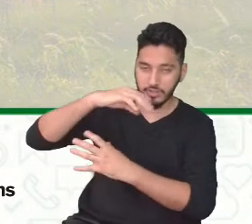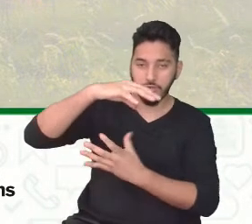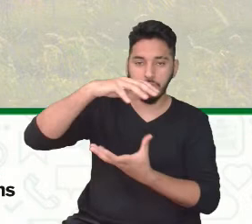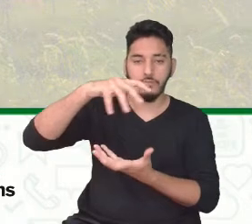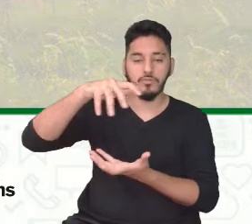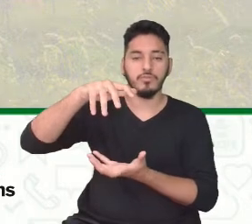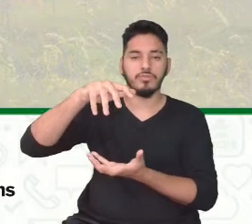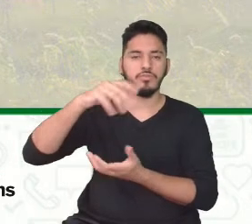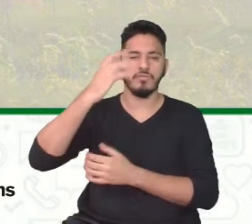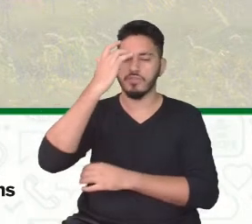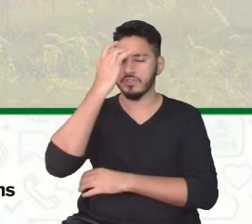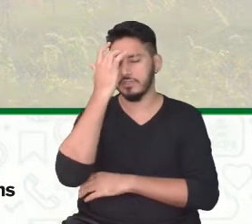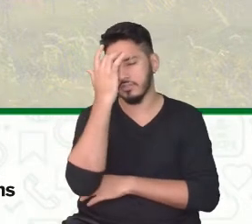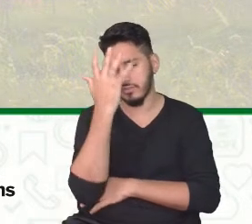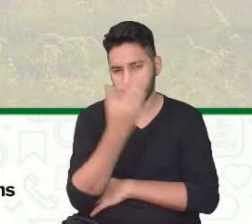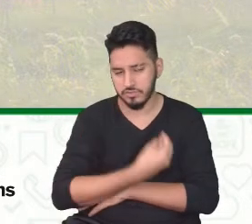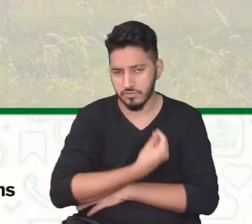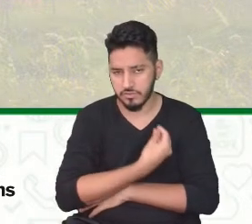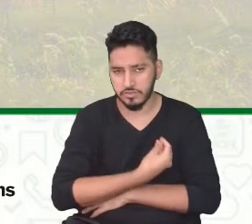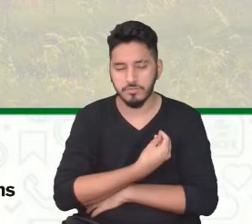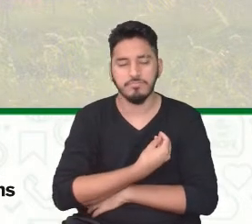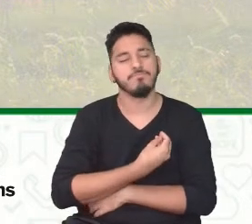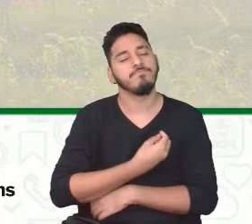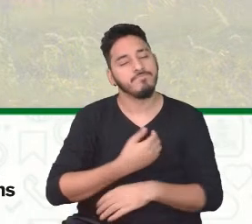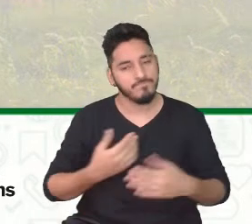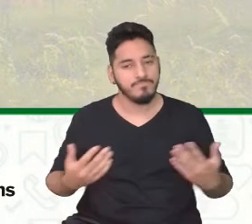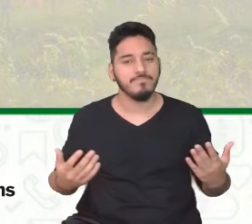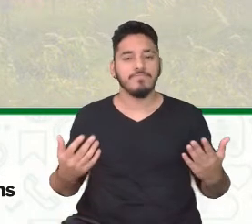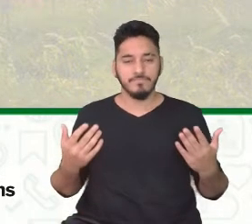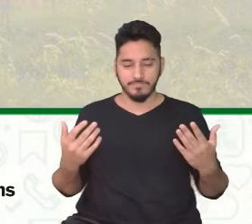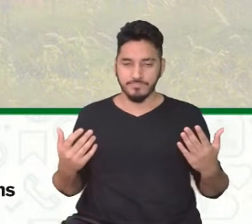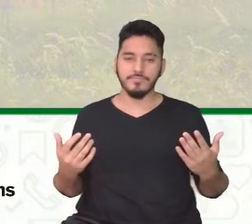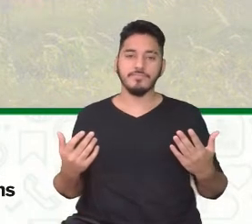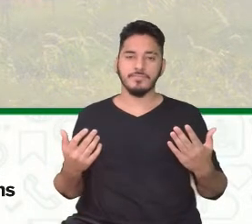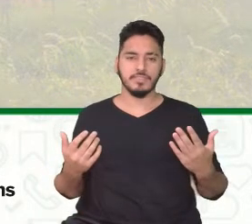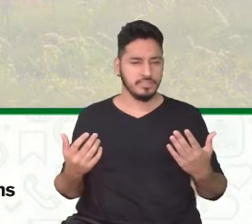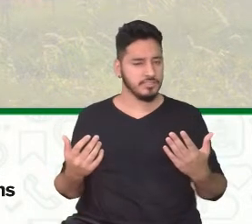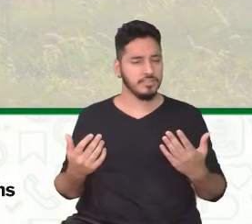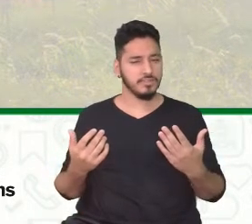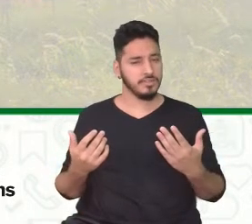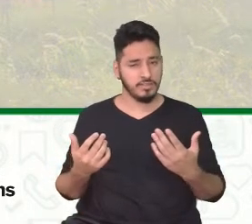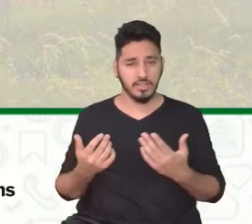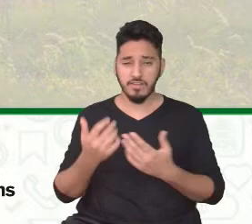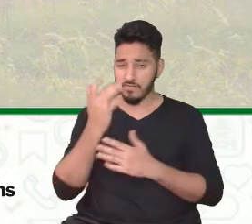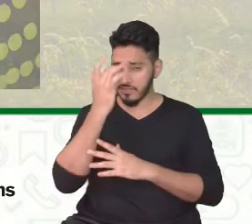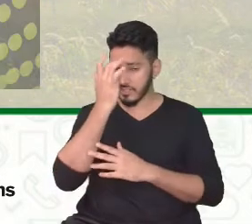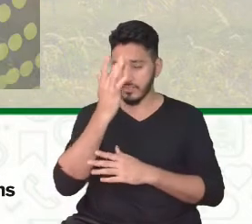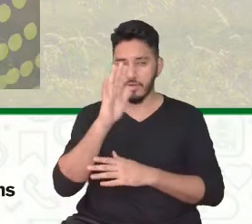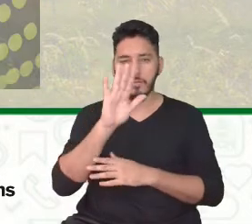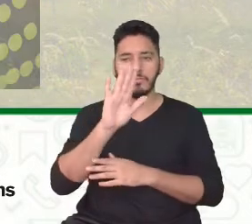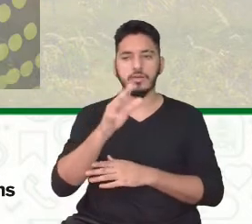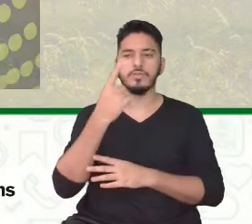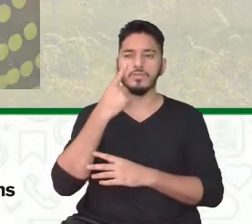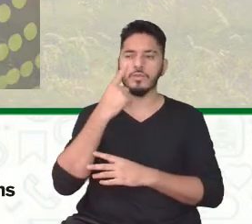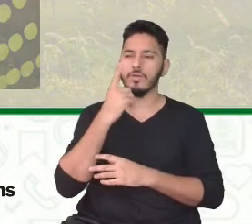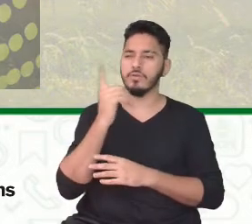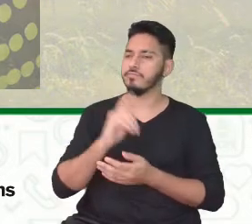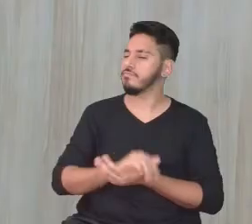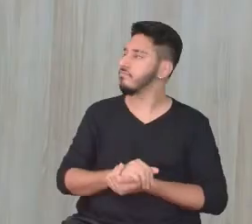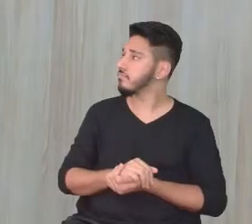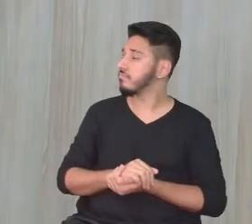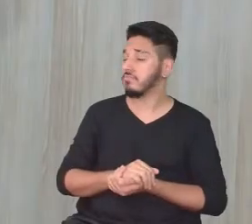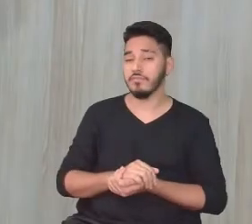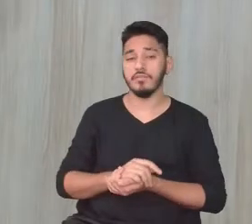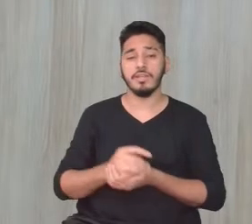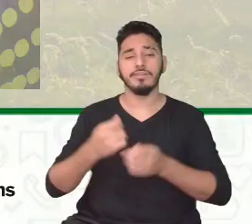facilitam nossa vida facilitou demais facilitou bastante mas aí professor destaque chega aqui ó